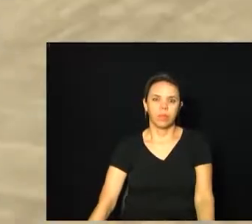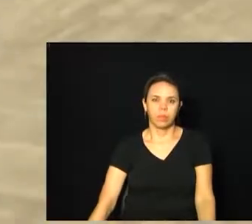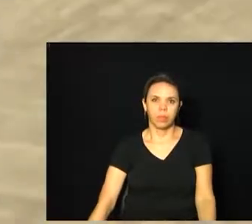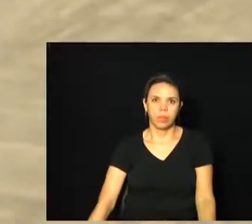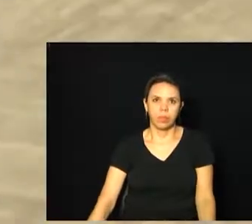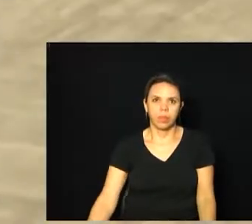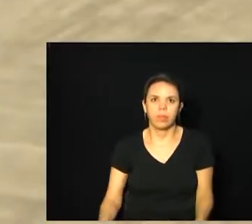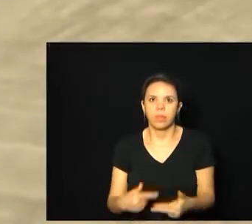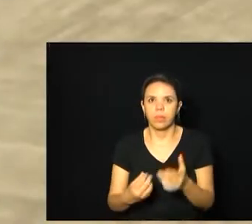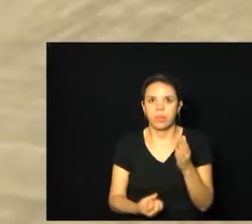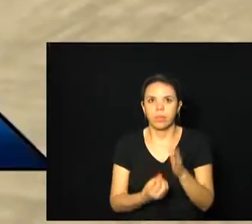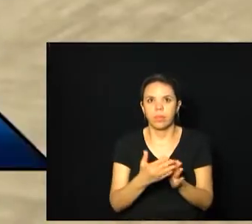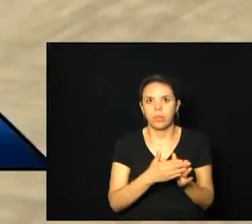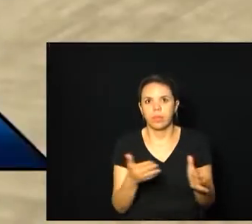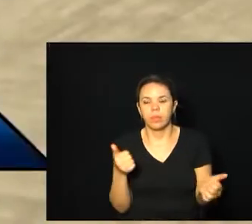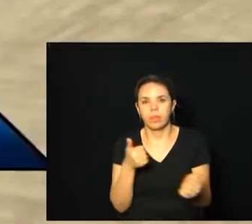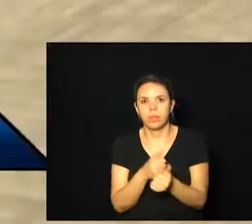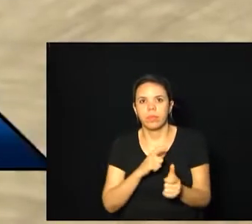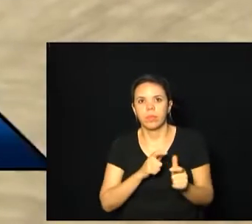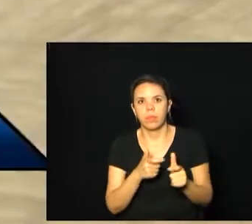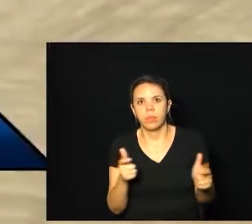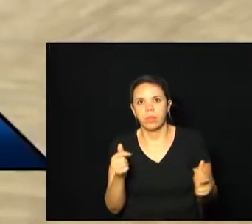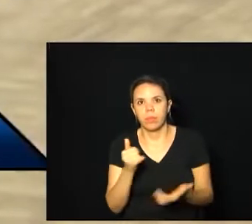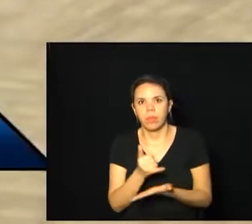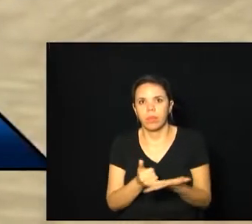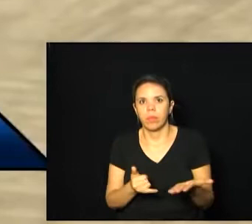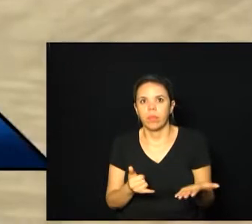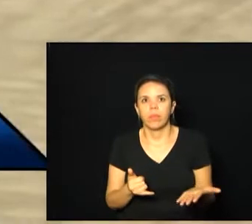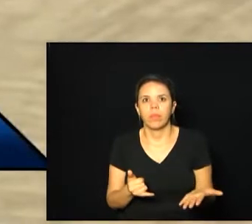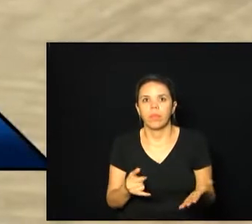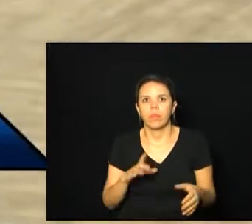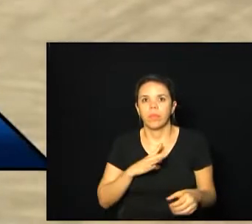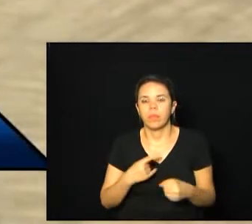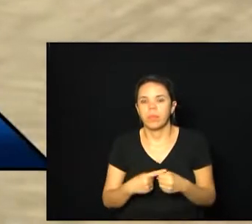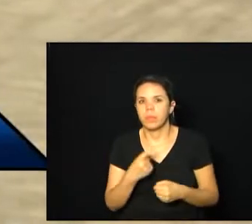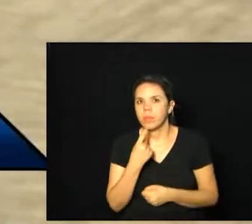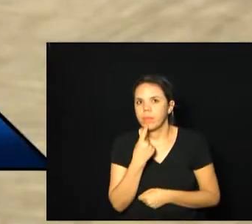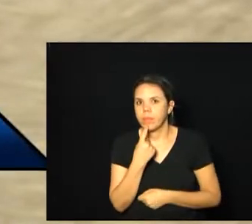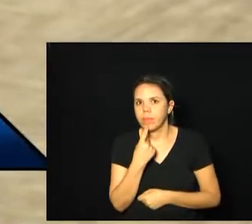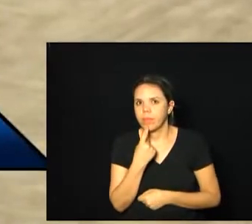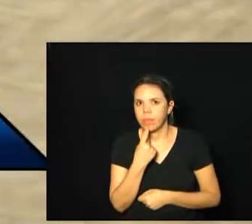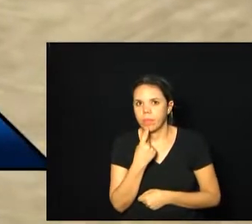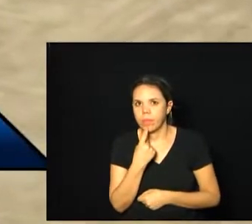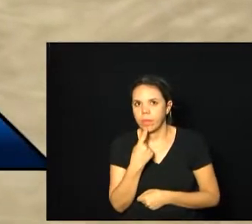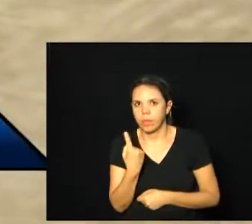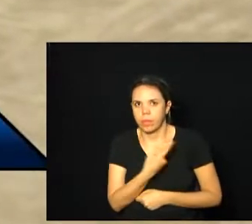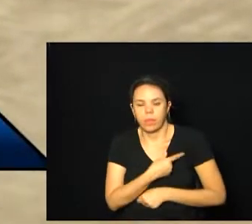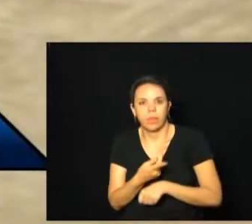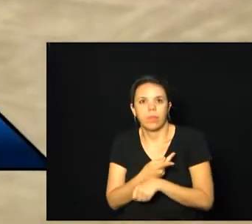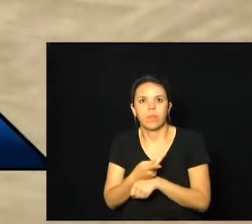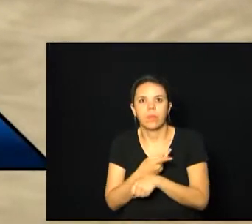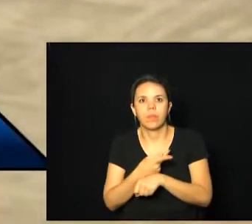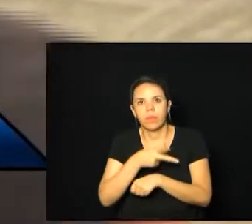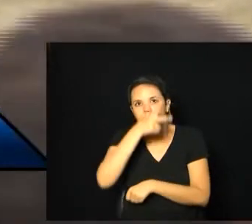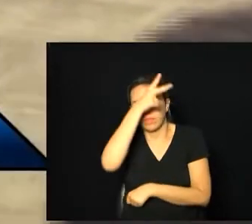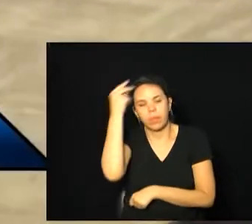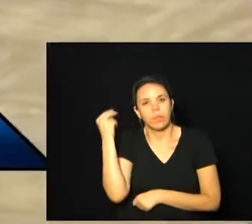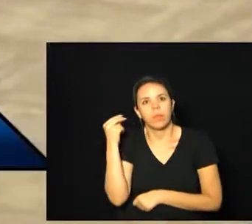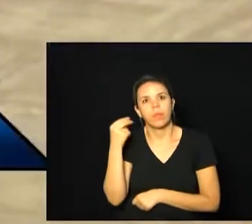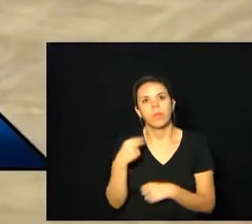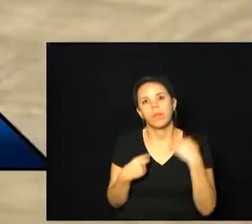Essa demanda ocorreu tão logo houve aumento de IPTU no município de Campinas. Nós procuramos o então